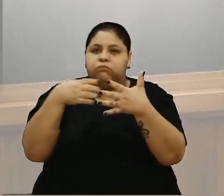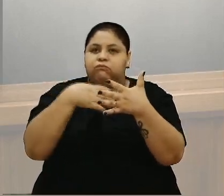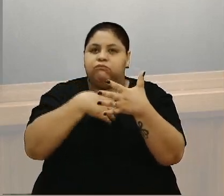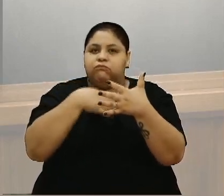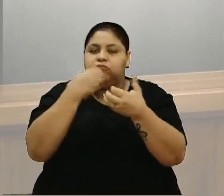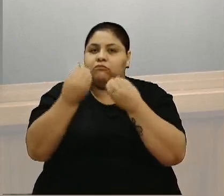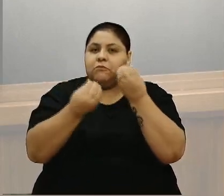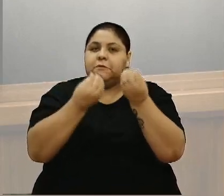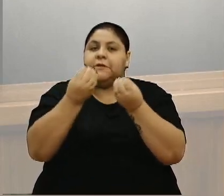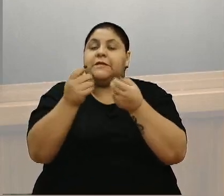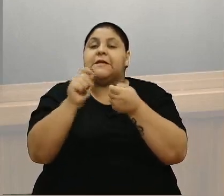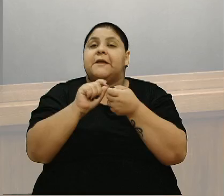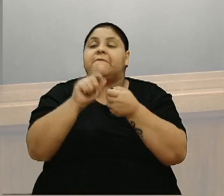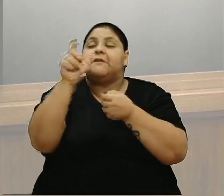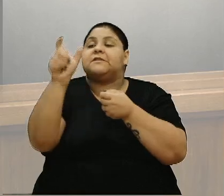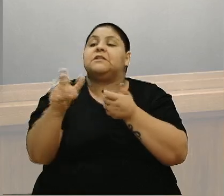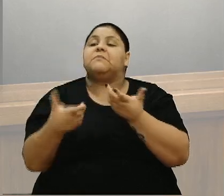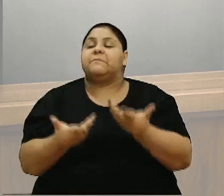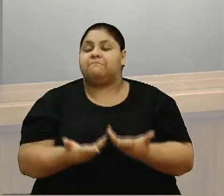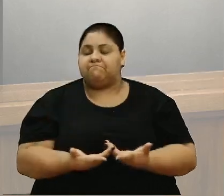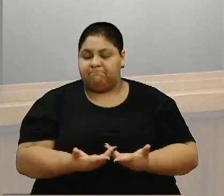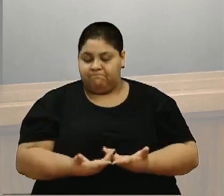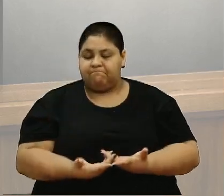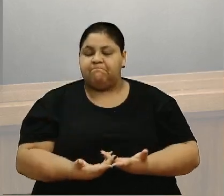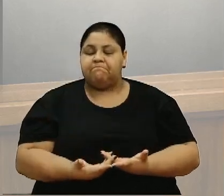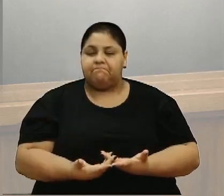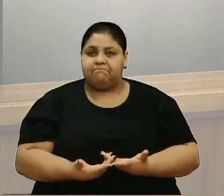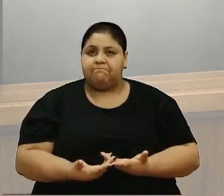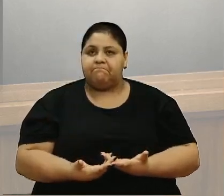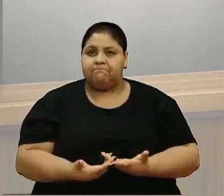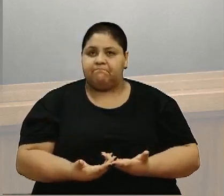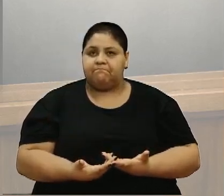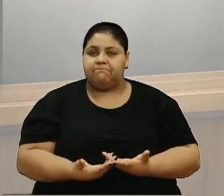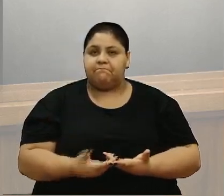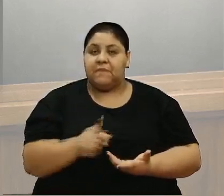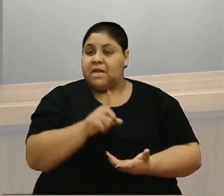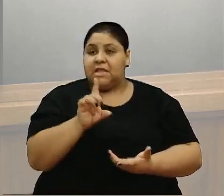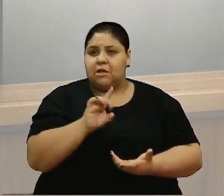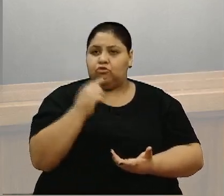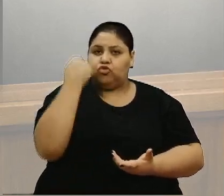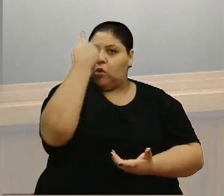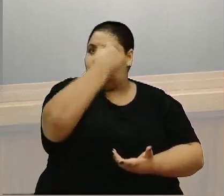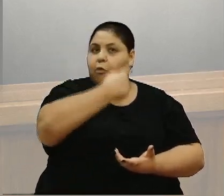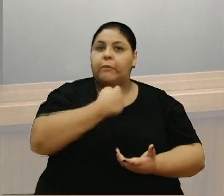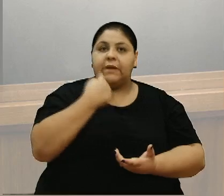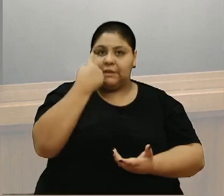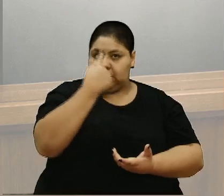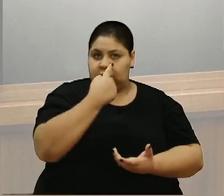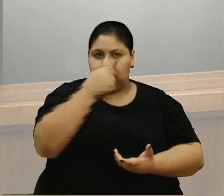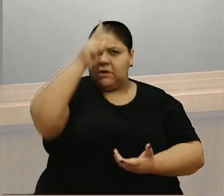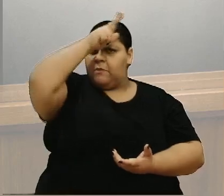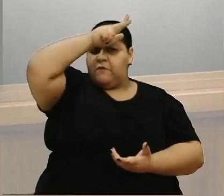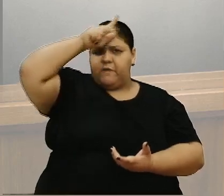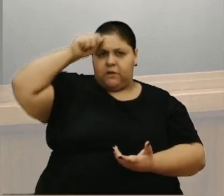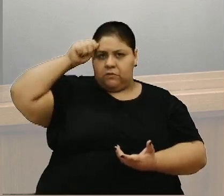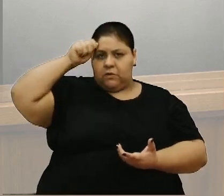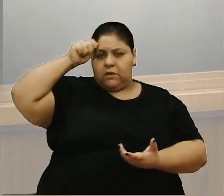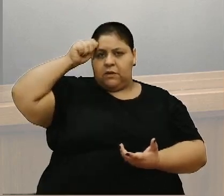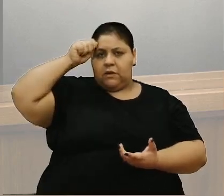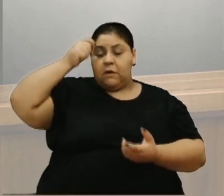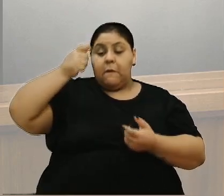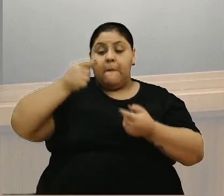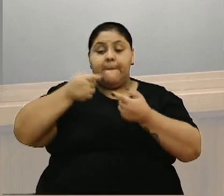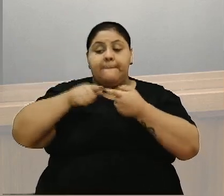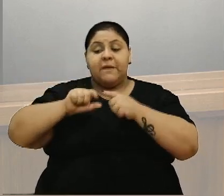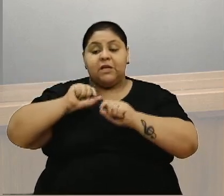quem está fazendo, além daquele plantão que tinha, não sei se ainda está tendo na prefeitura, mas o que